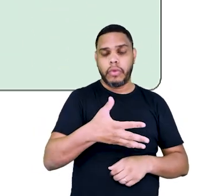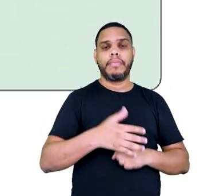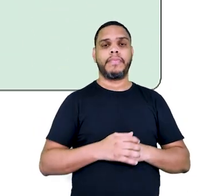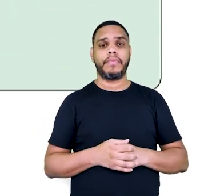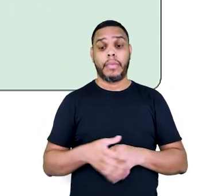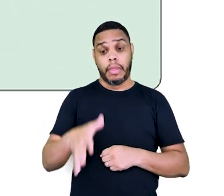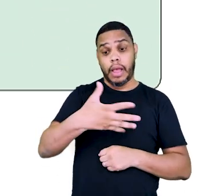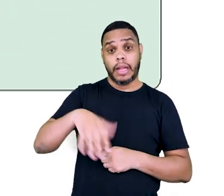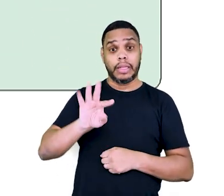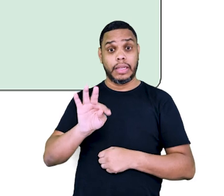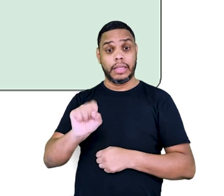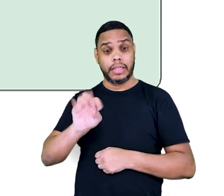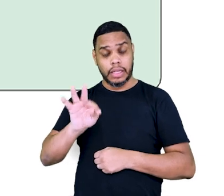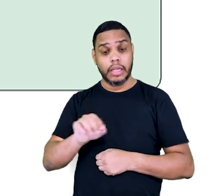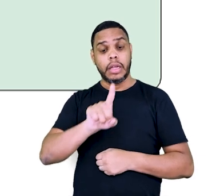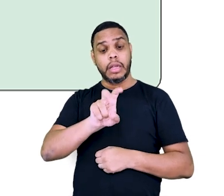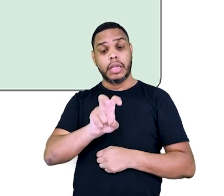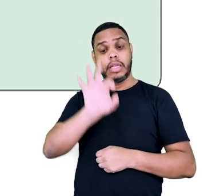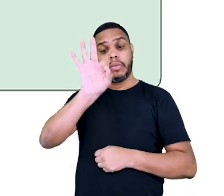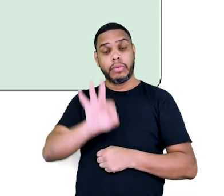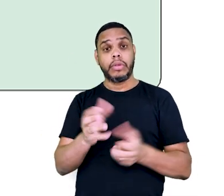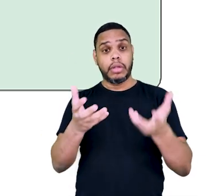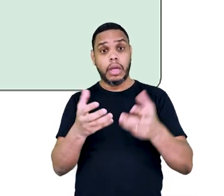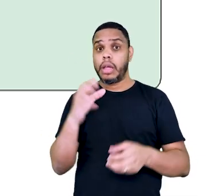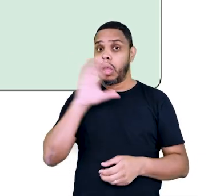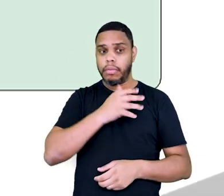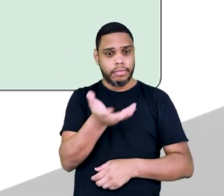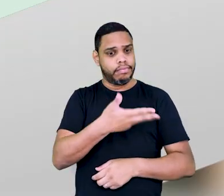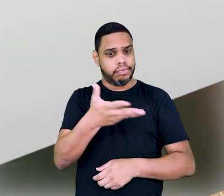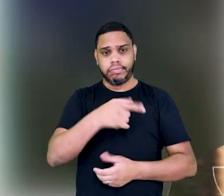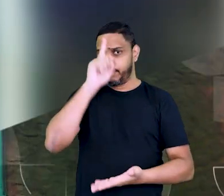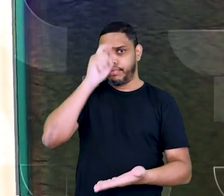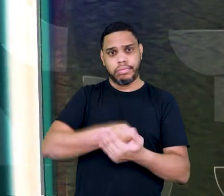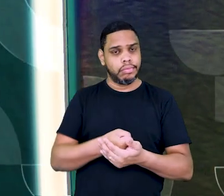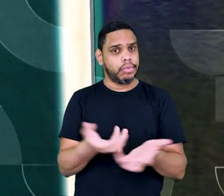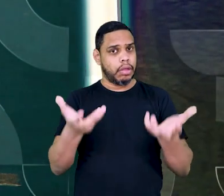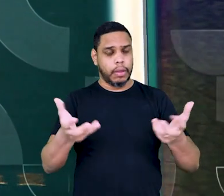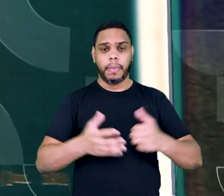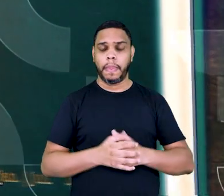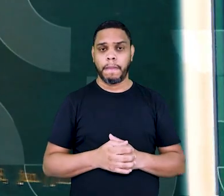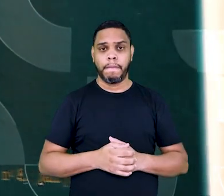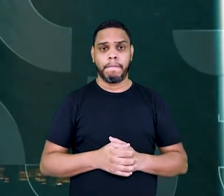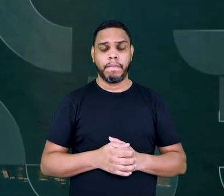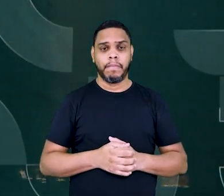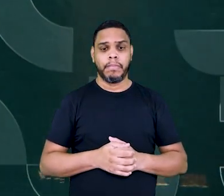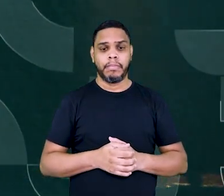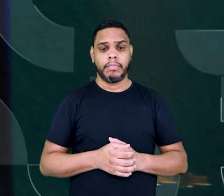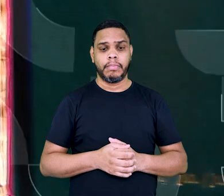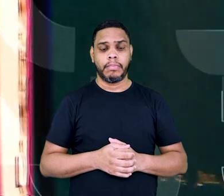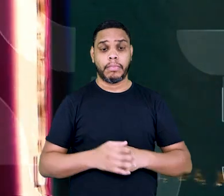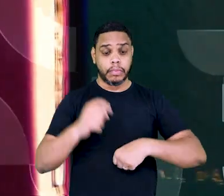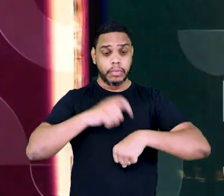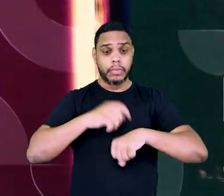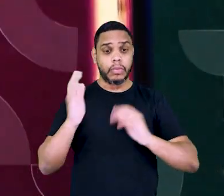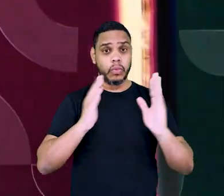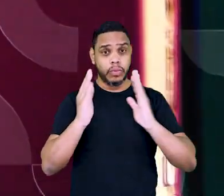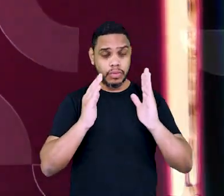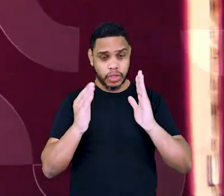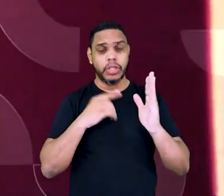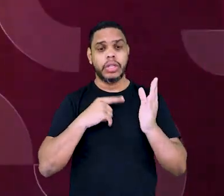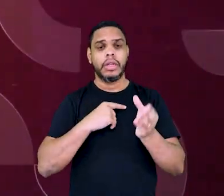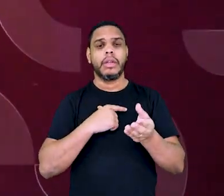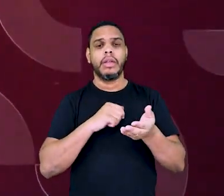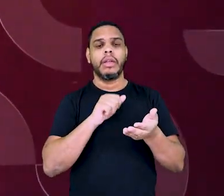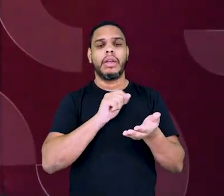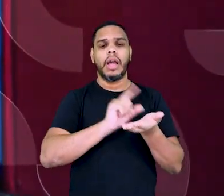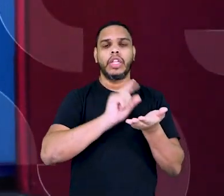TST, 15% esperam maior agilidade das decisões. O prazo para a submissão de artigos para a